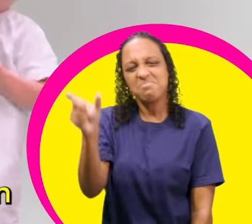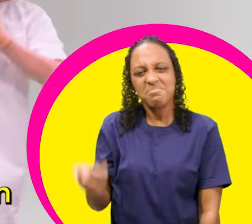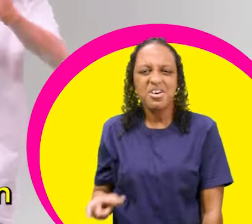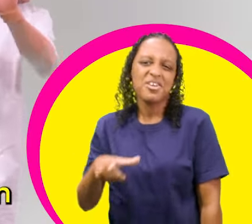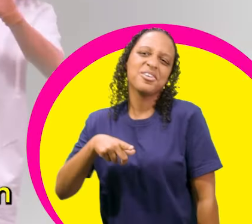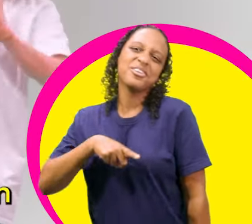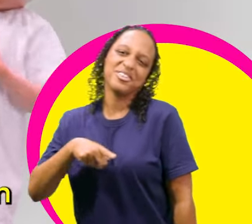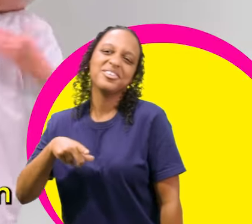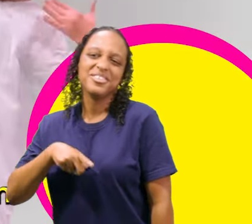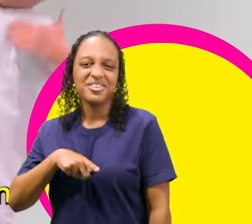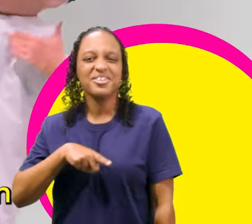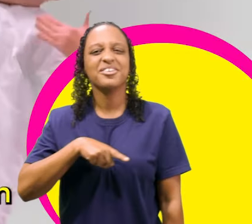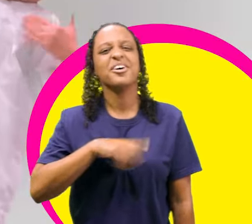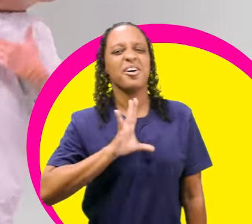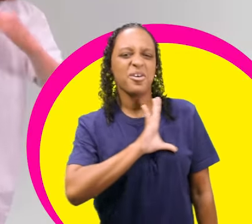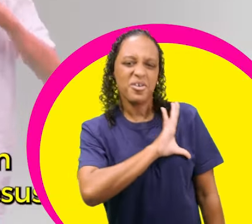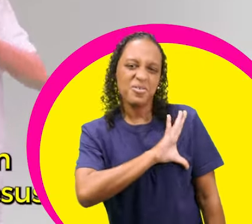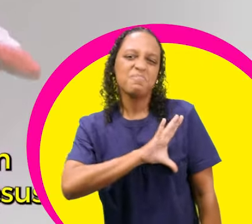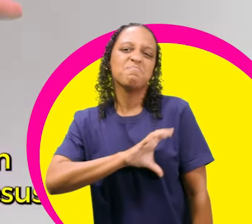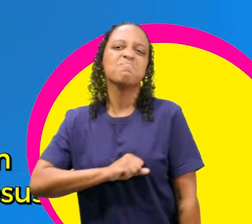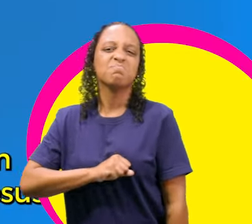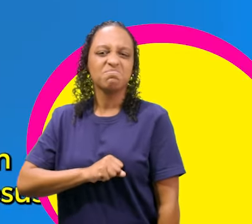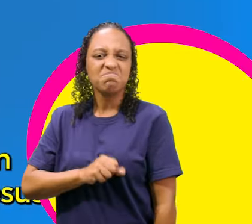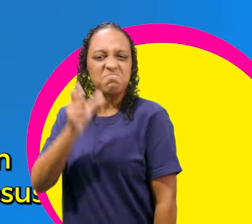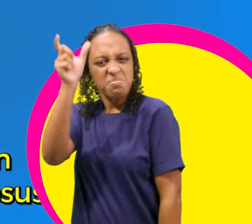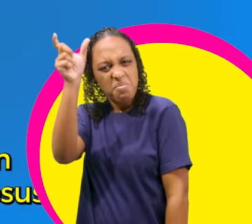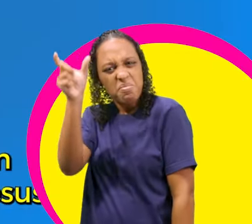que só tem, é o